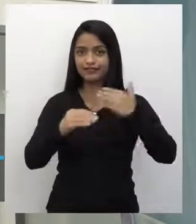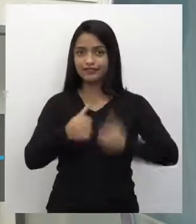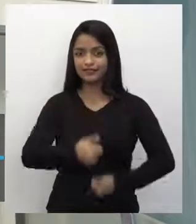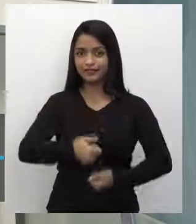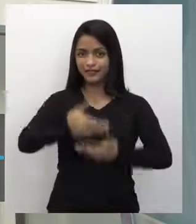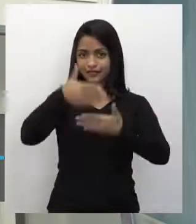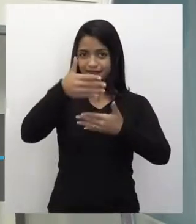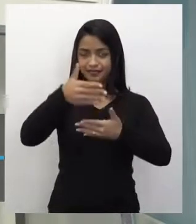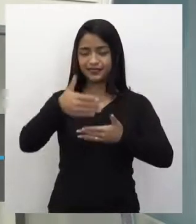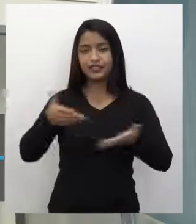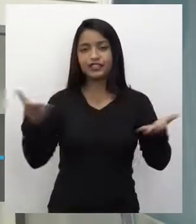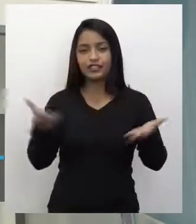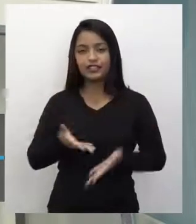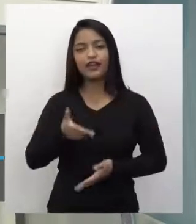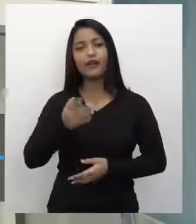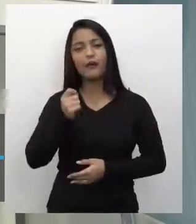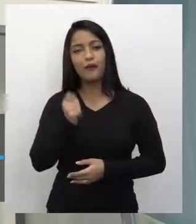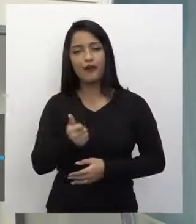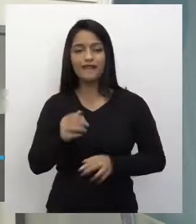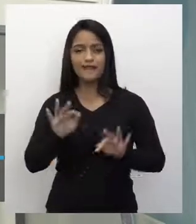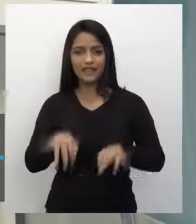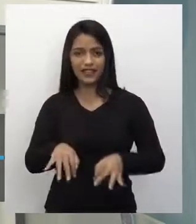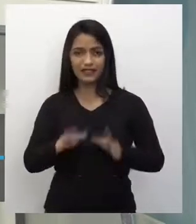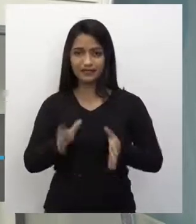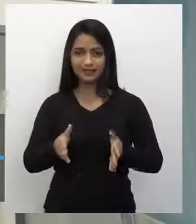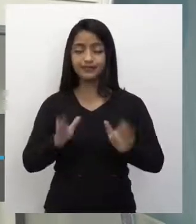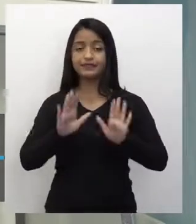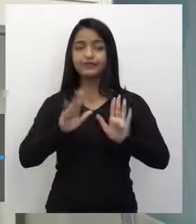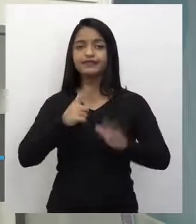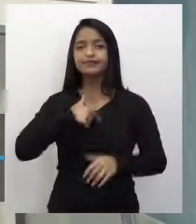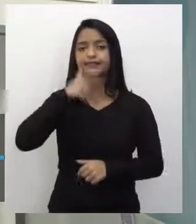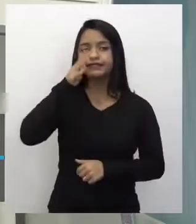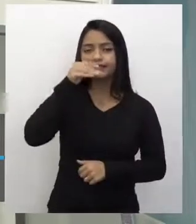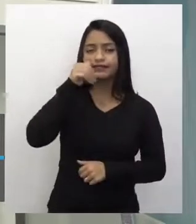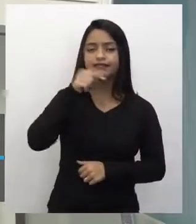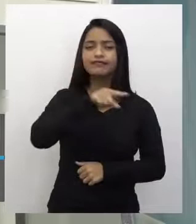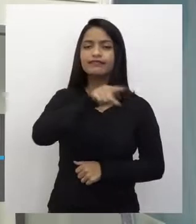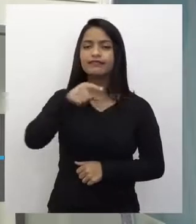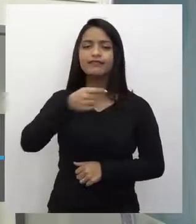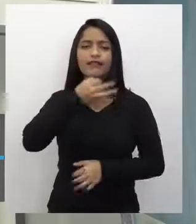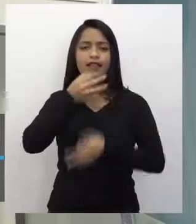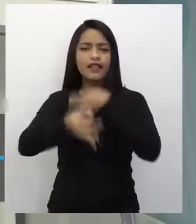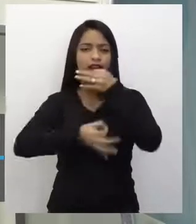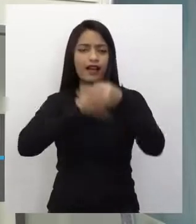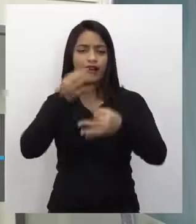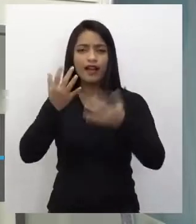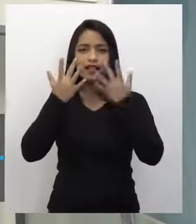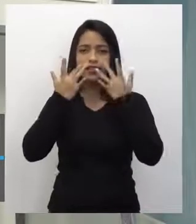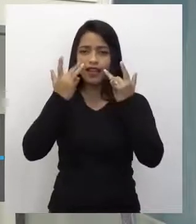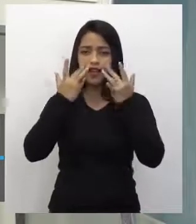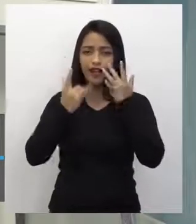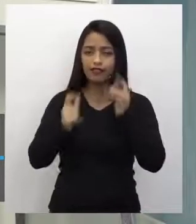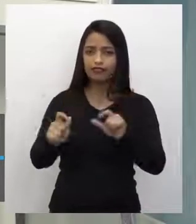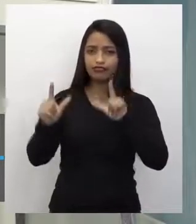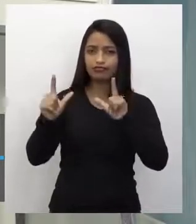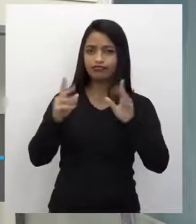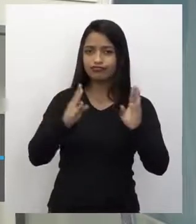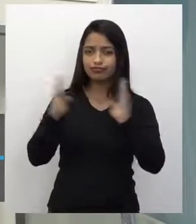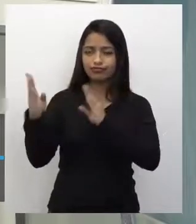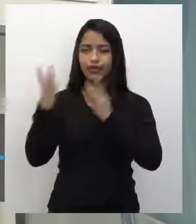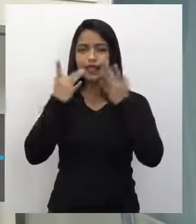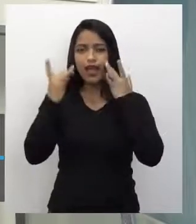Antes, a nossa aula já está quase acabando, mas eu queria saber a opinião de vocês sobre essas peças que a gente assistiu. O Teatro